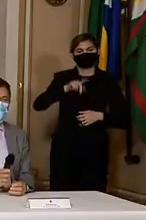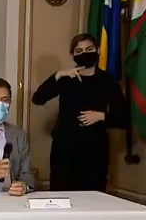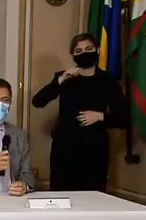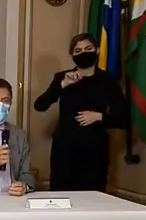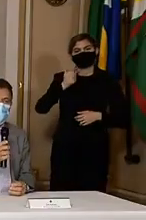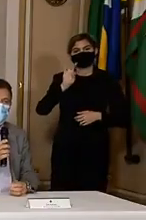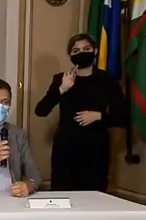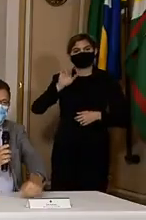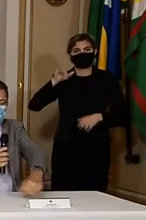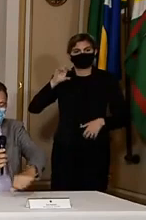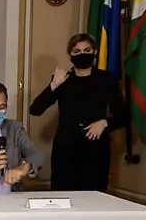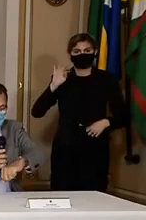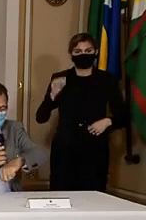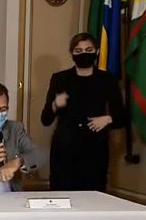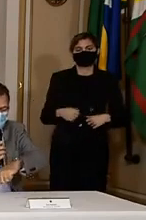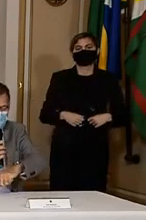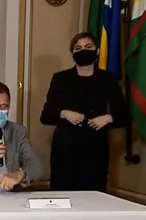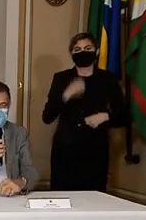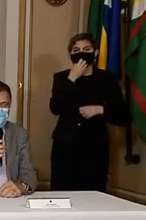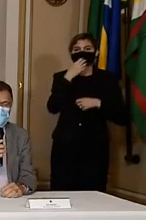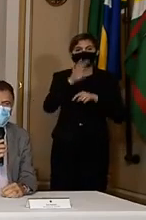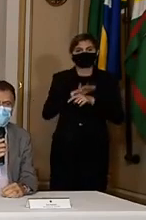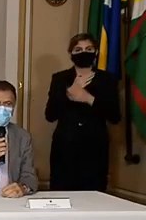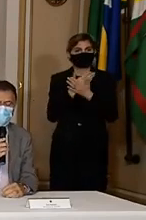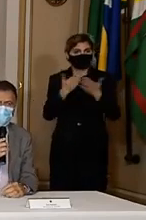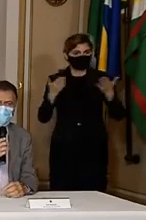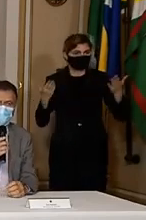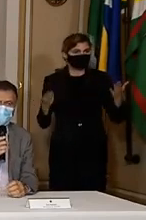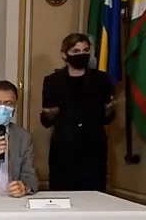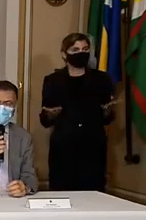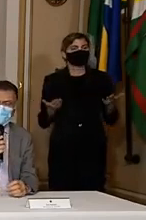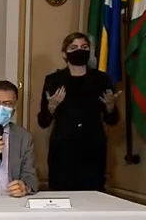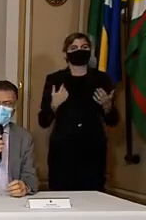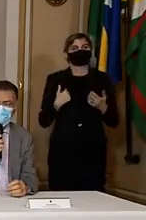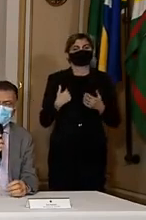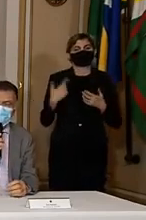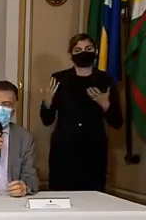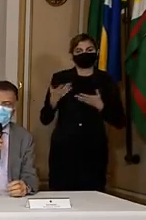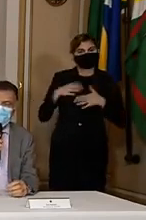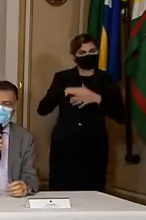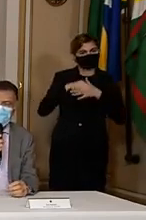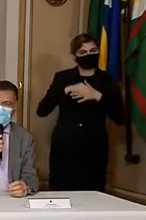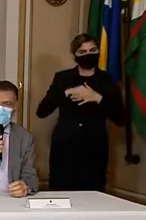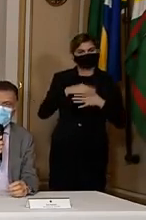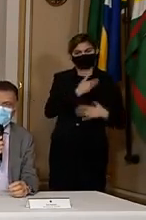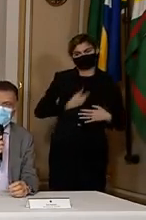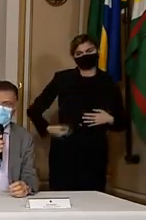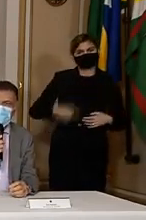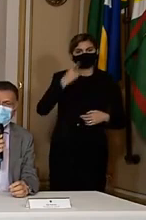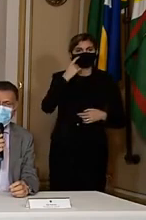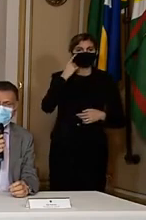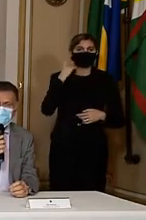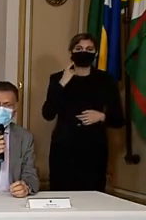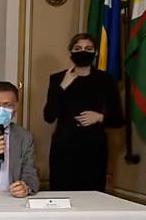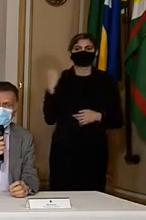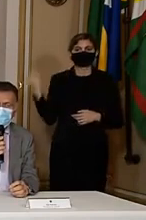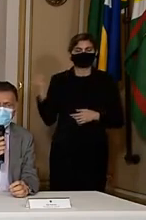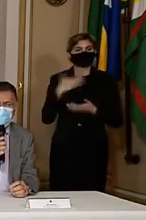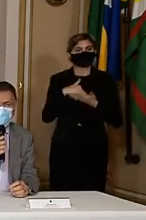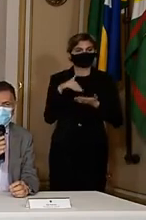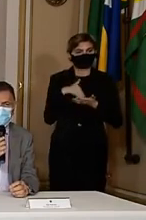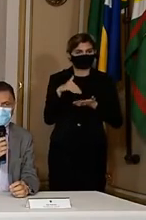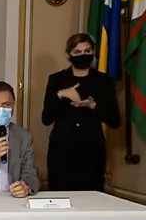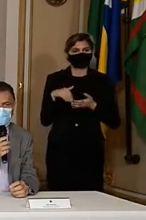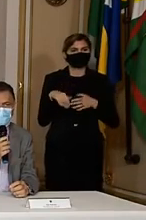Patriota Oi boa tarde senhoras e senhores cumprimentar o governador Paulo Câmara a